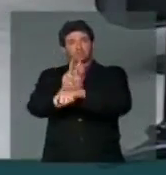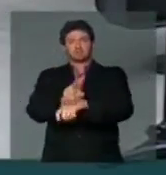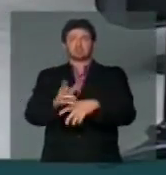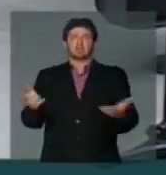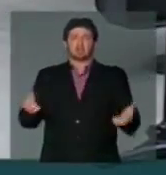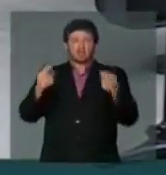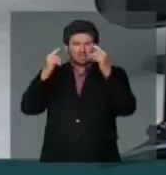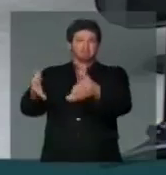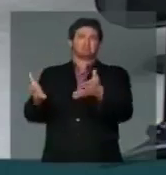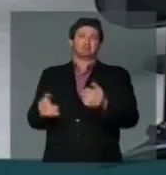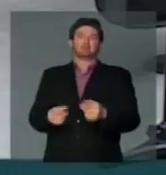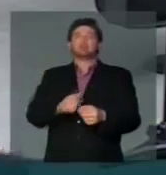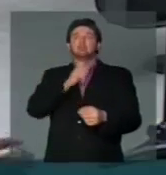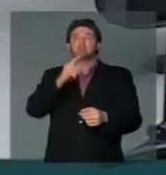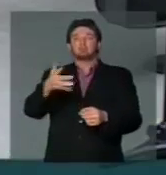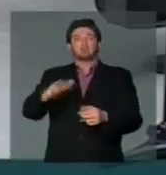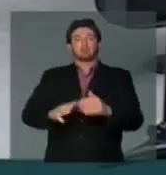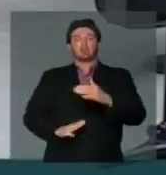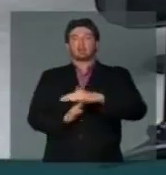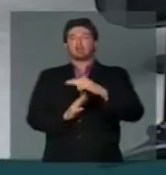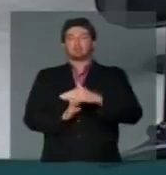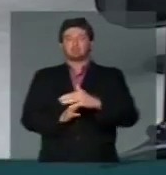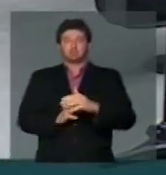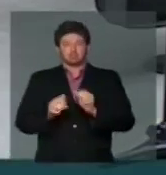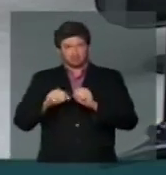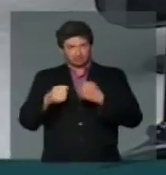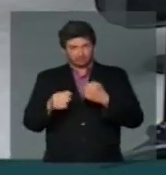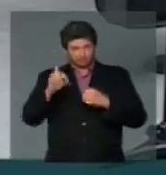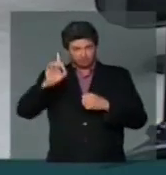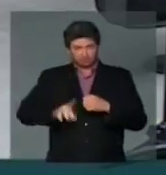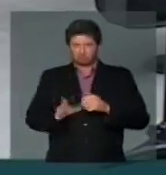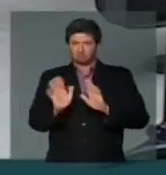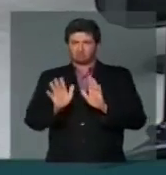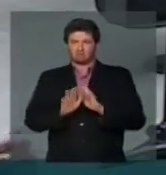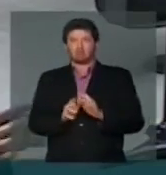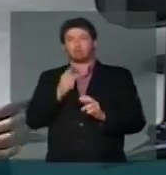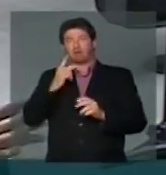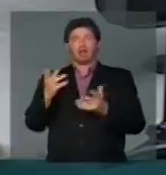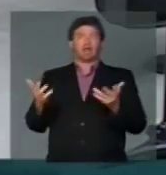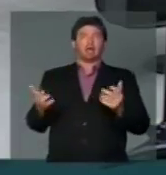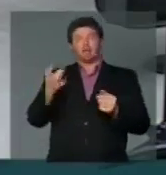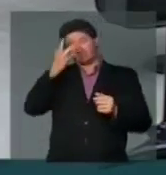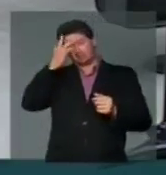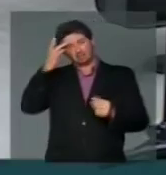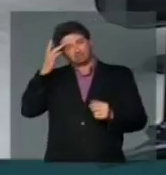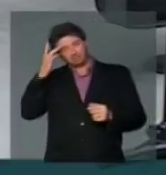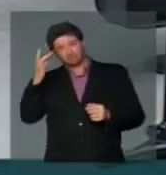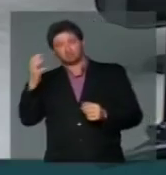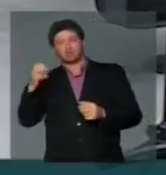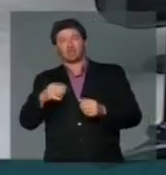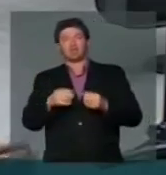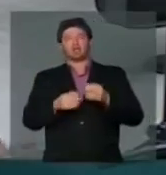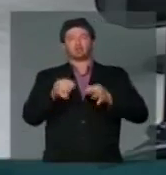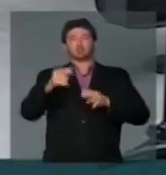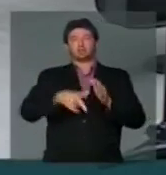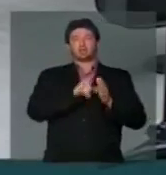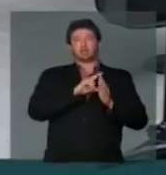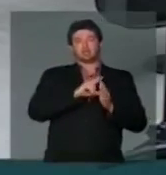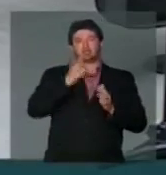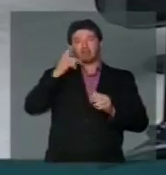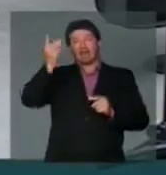fiscalizar. Ninguém quer restringir o direito de defesa. Ninguém quer dizer que alguém fazer o